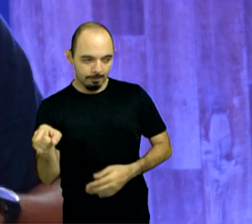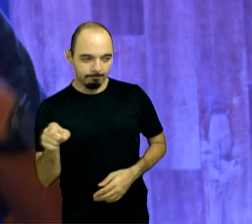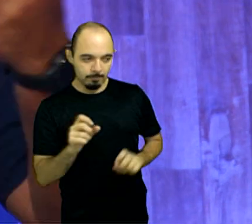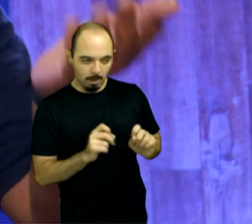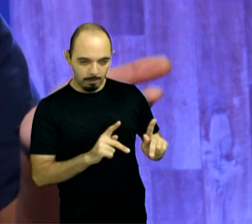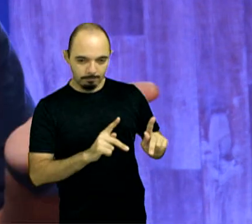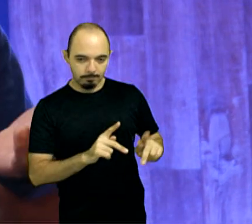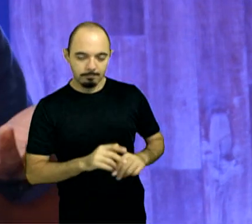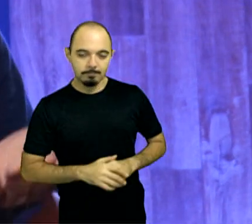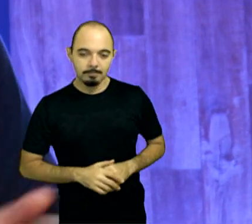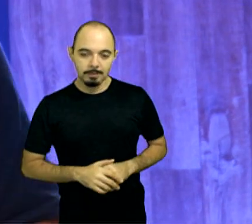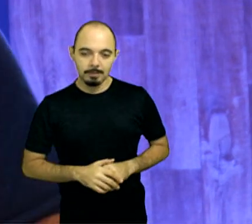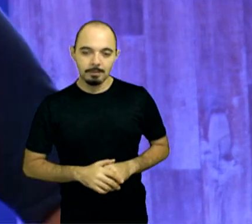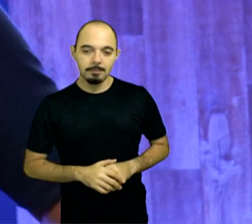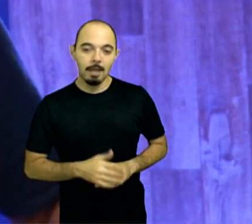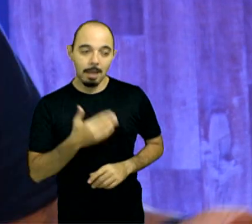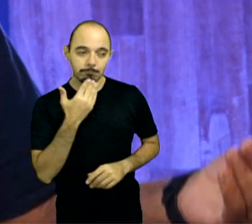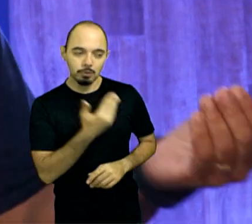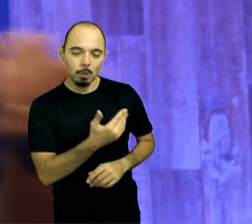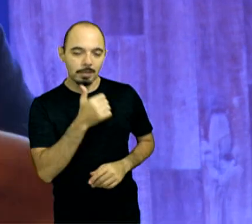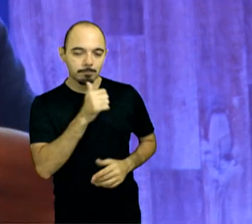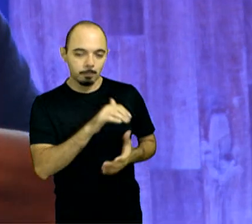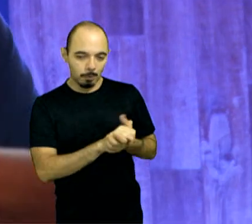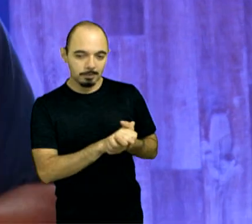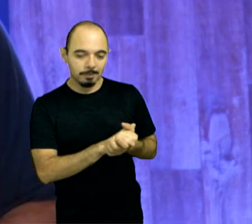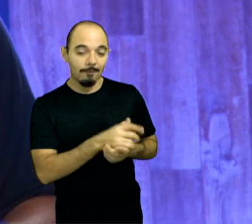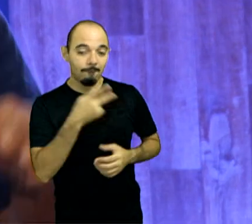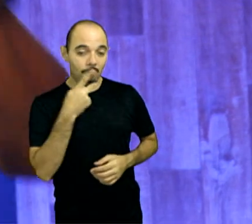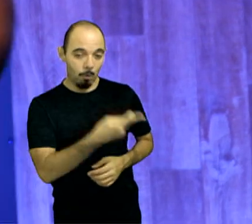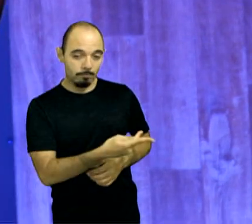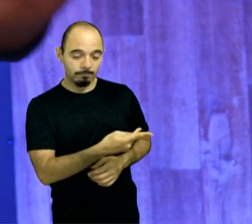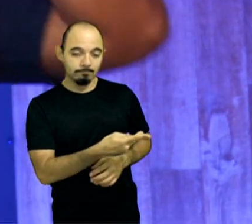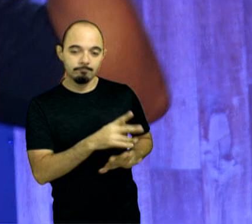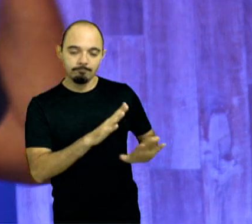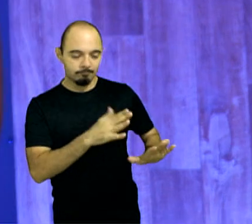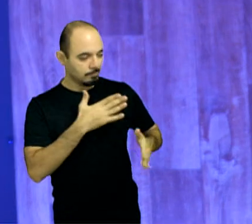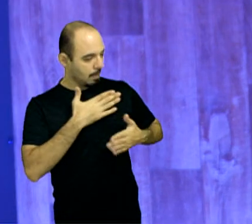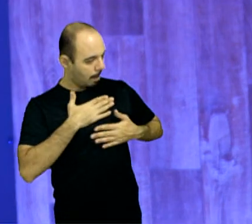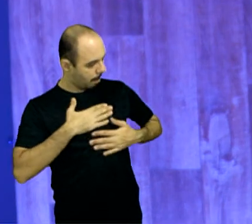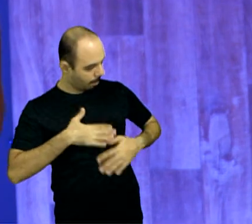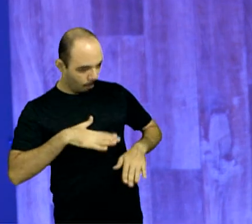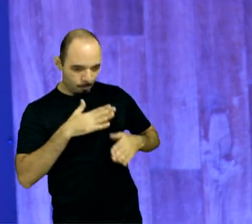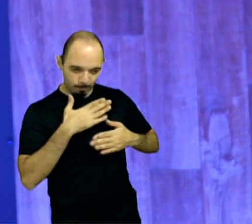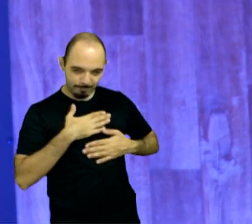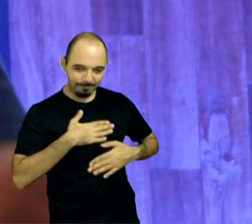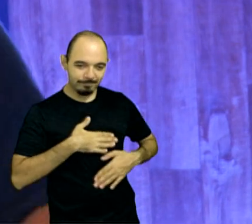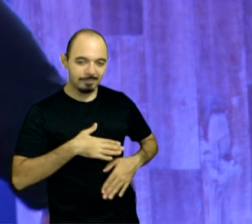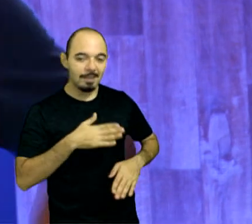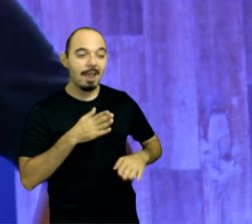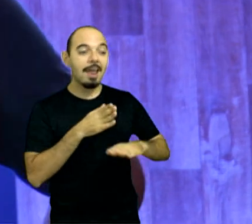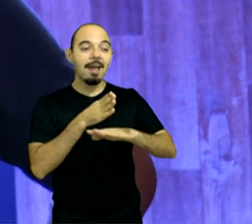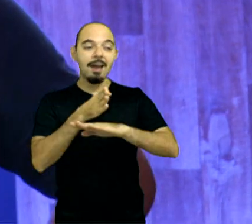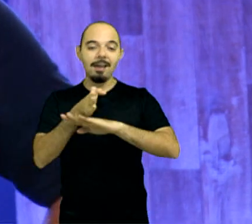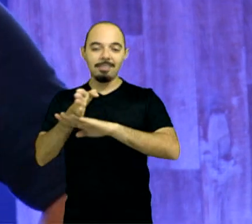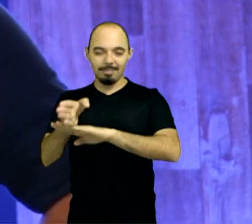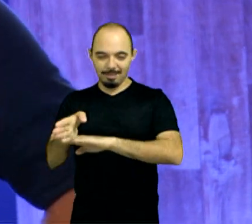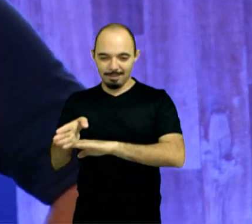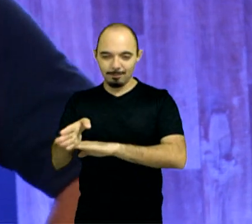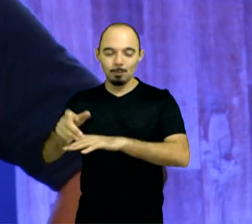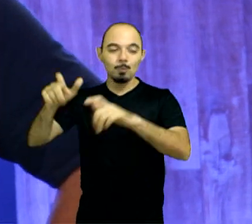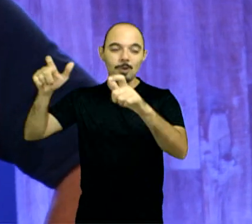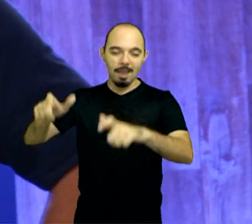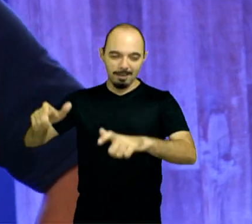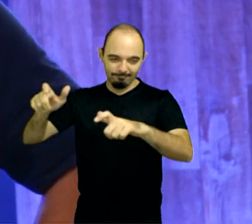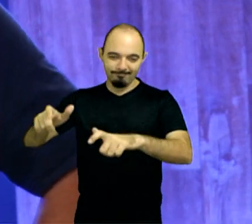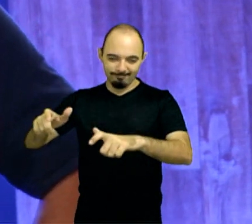com a minha esposa, para não deixar ela mais nervosa, né? E eu entrei, aí fiquei num lugar cercado, com um pano azul, né? Esperando a minha vez,